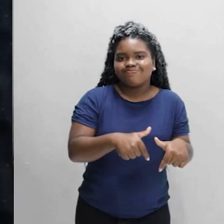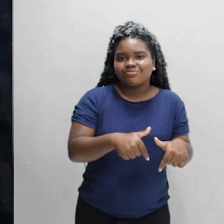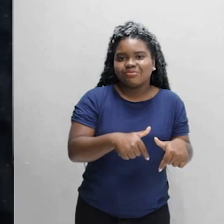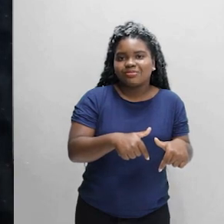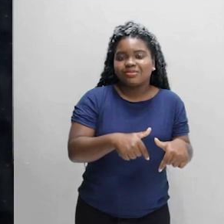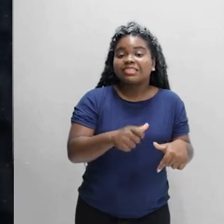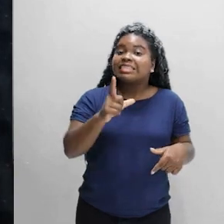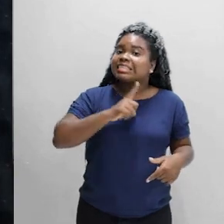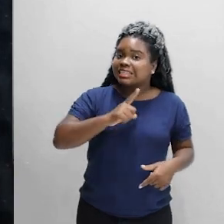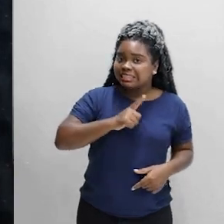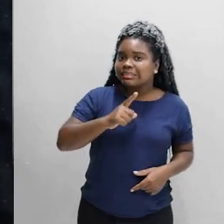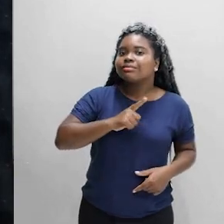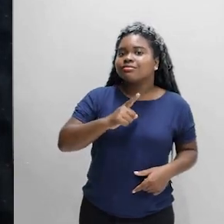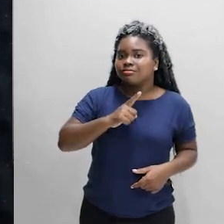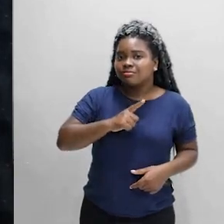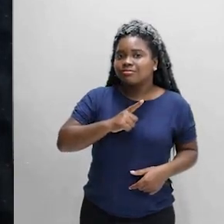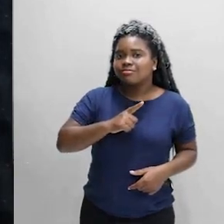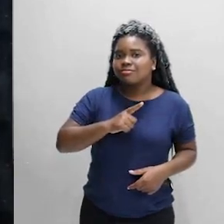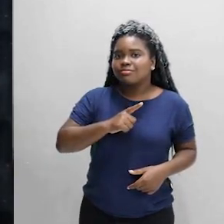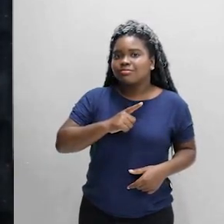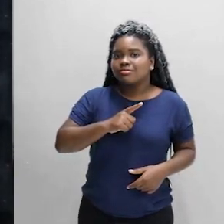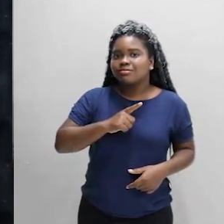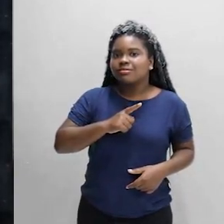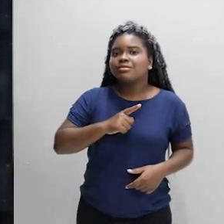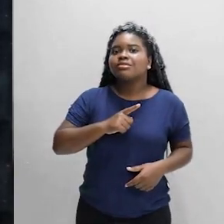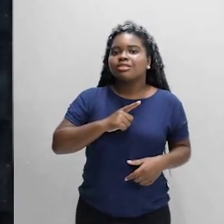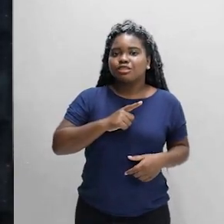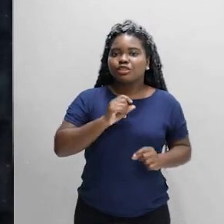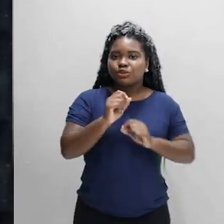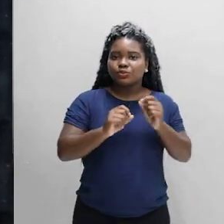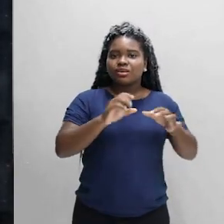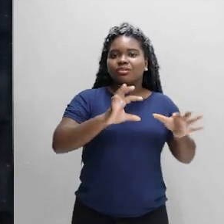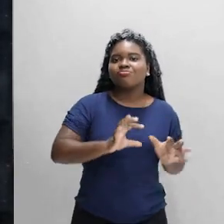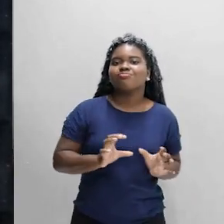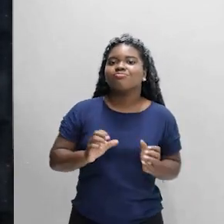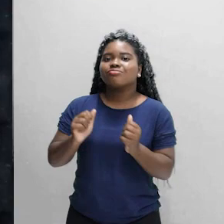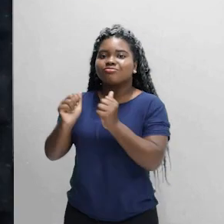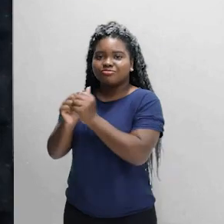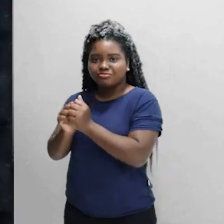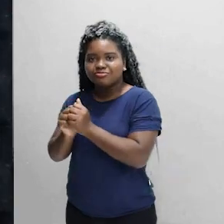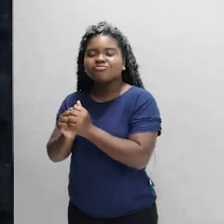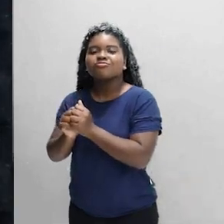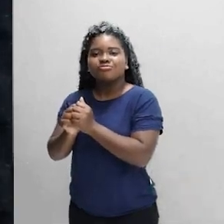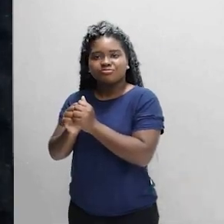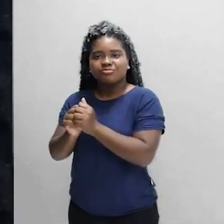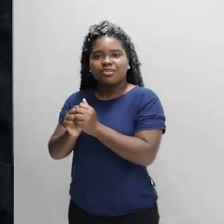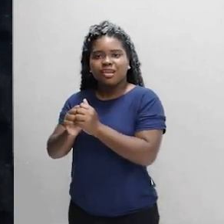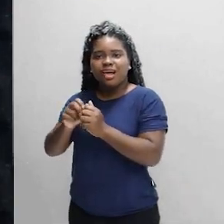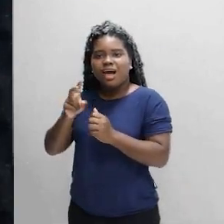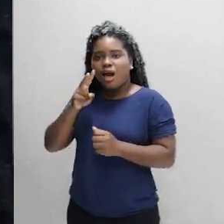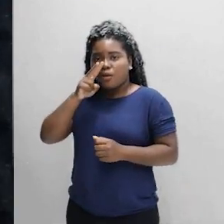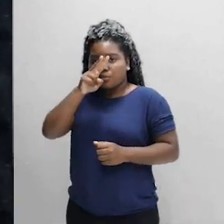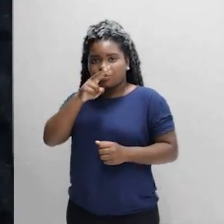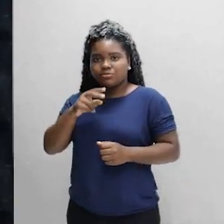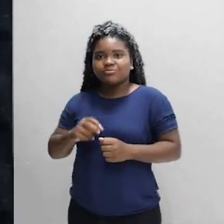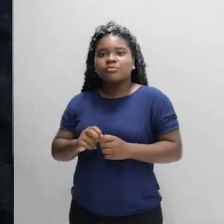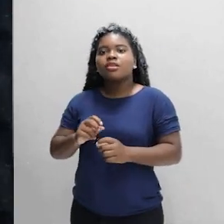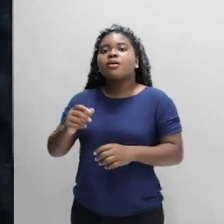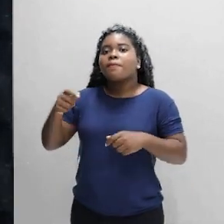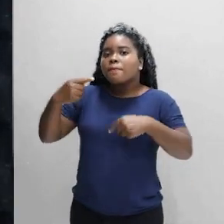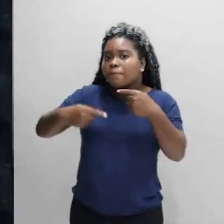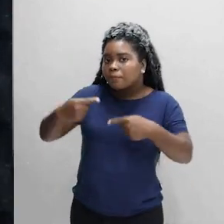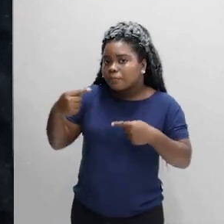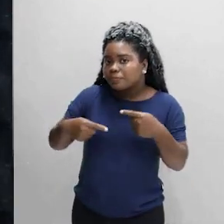que deve ser parte das decisões relacionadas ao poder político. E não o cidadão formal,